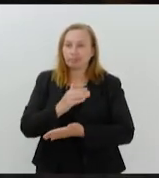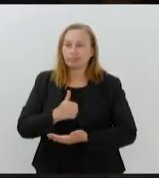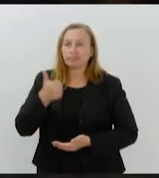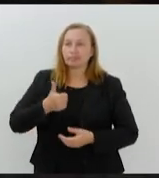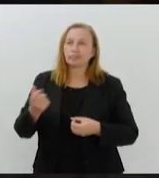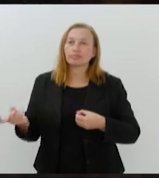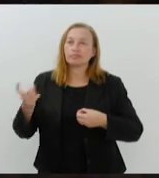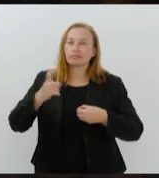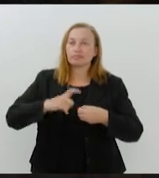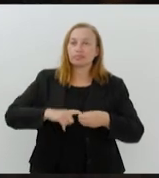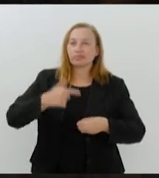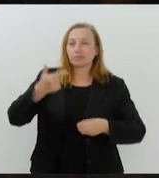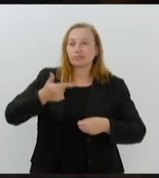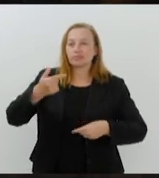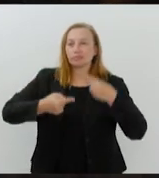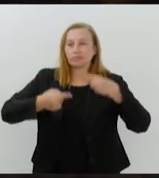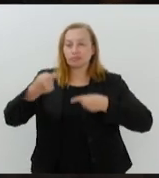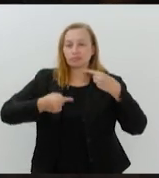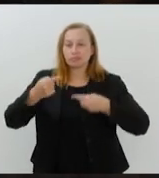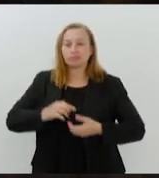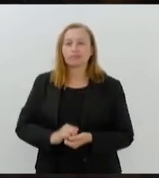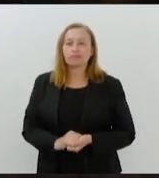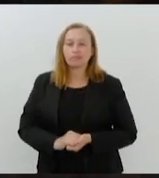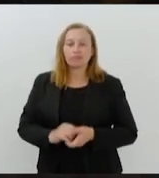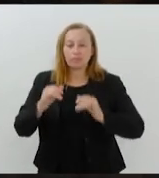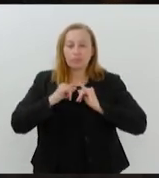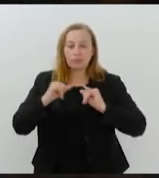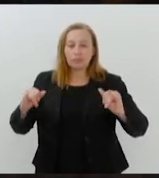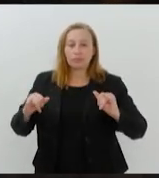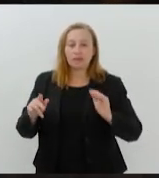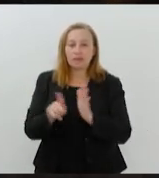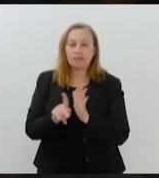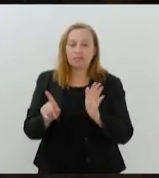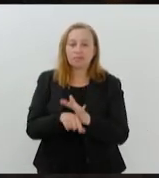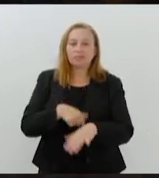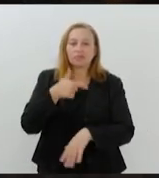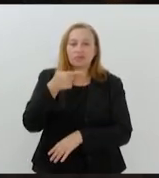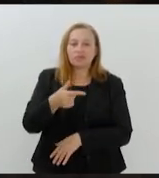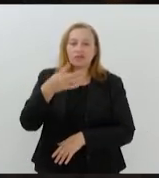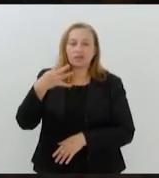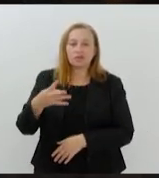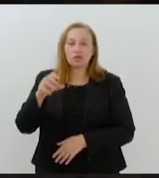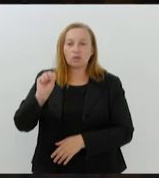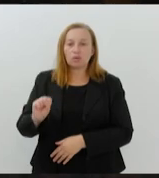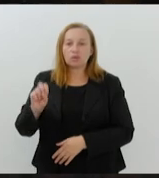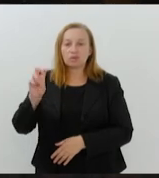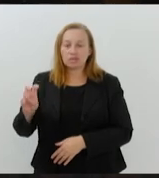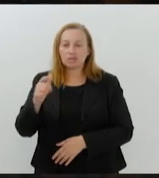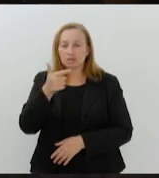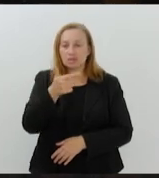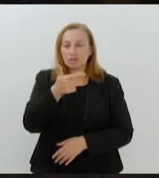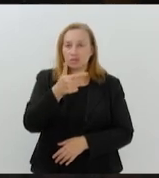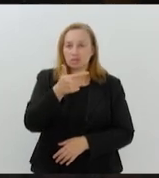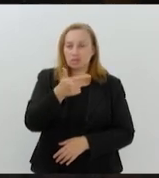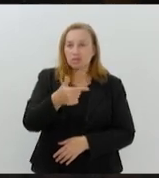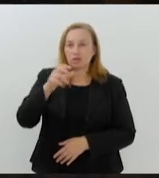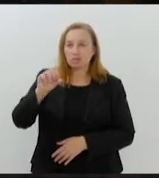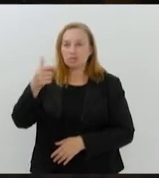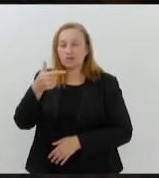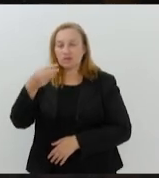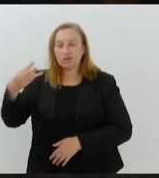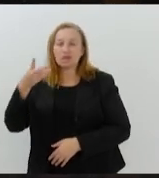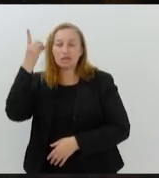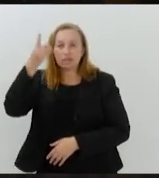aprovado em primeira, retorno em segunda. Anuncio o projeto de lei número 2485 de 2023, de autoria da deputada